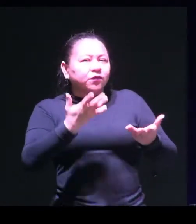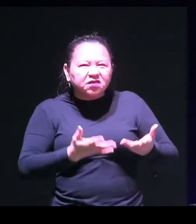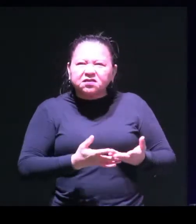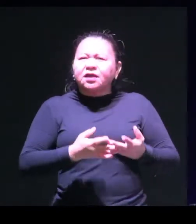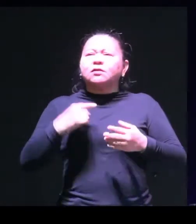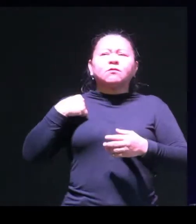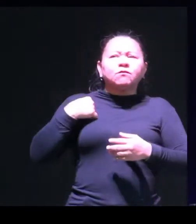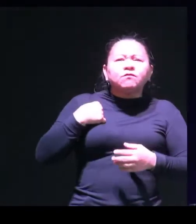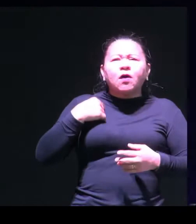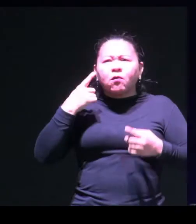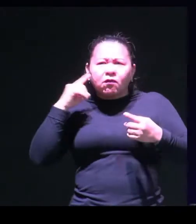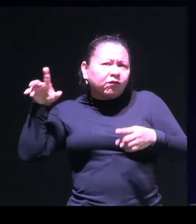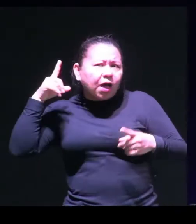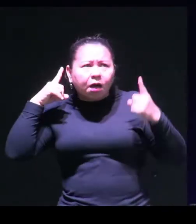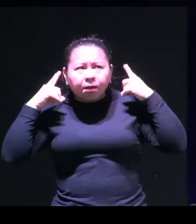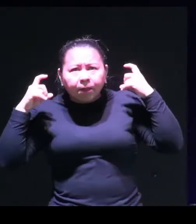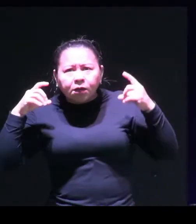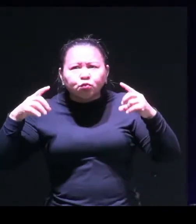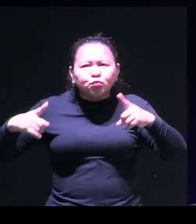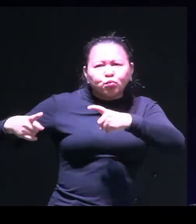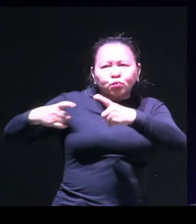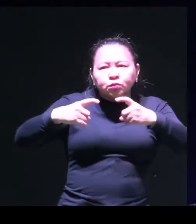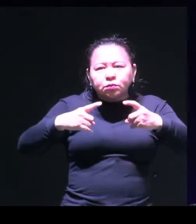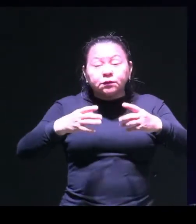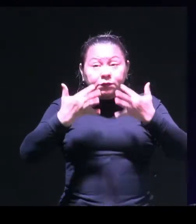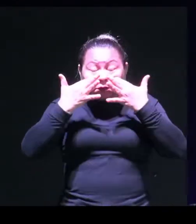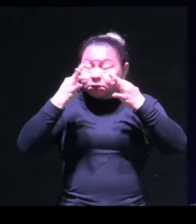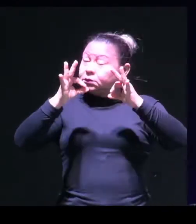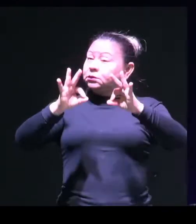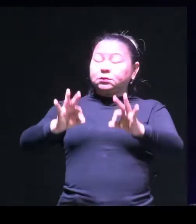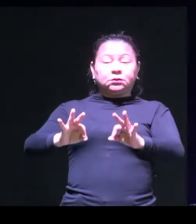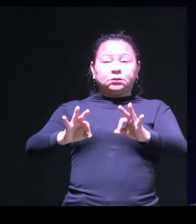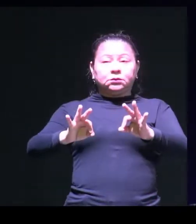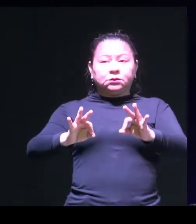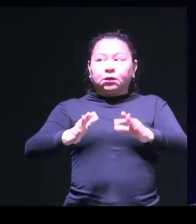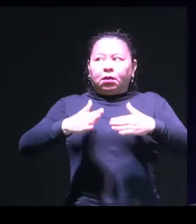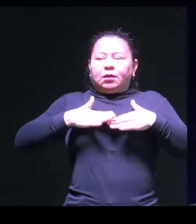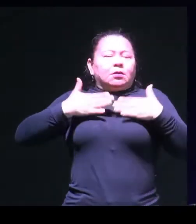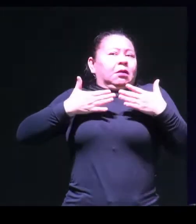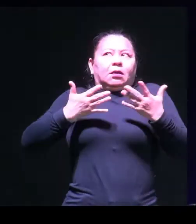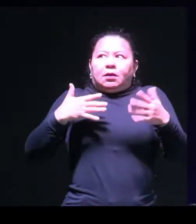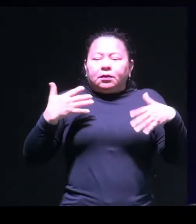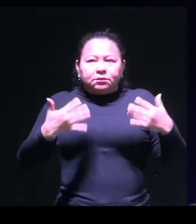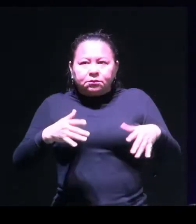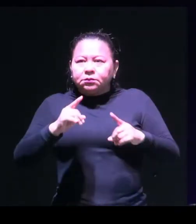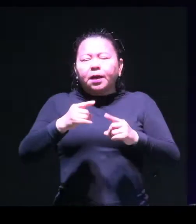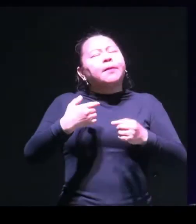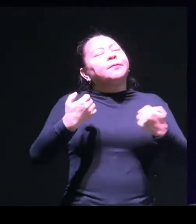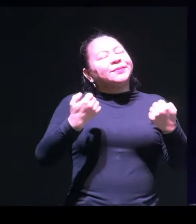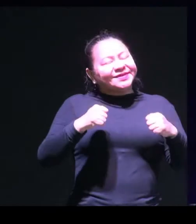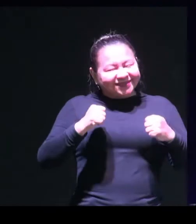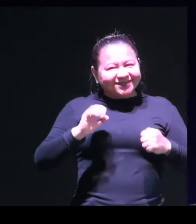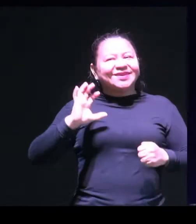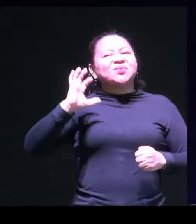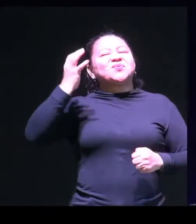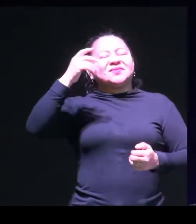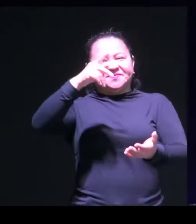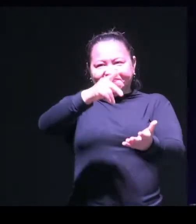de guerras e rumores de guerras. Fiquem atentos e não se assustem, porque é necessário que tudo